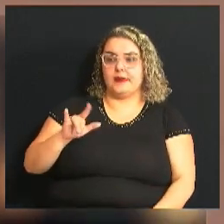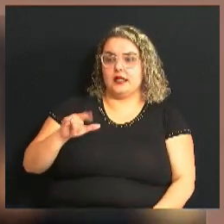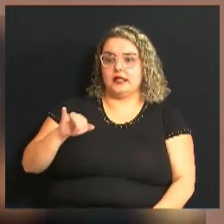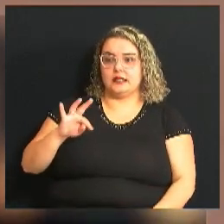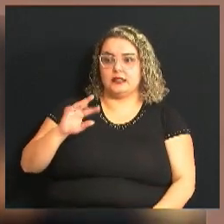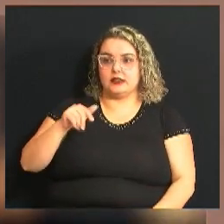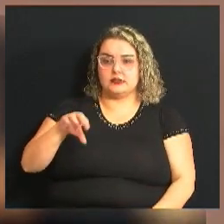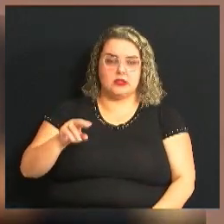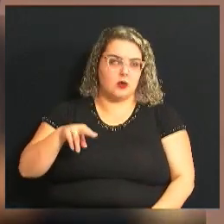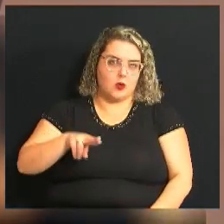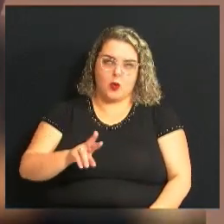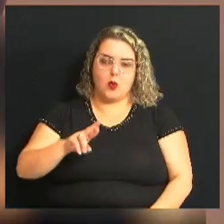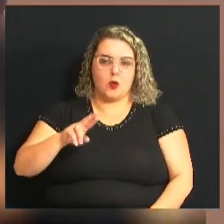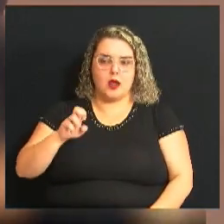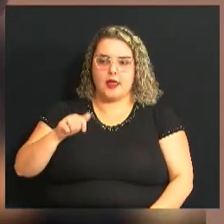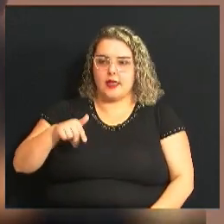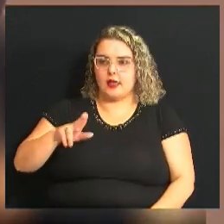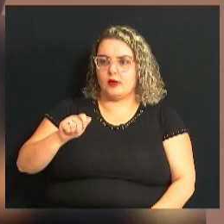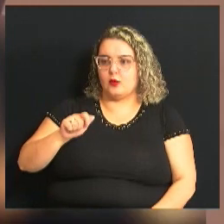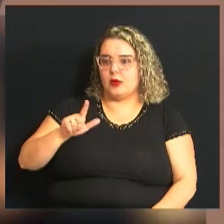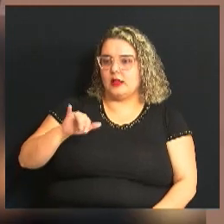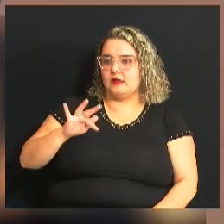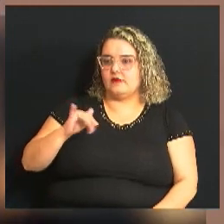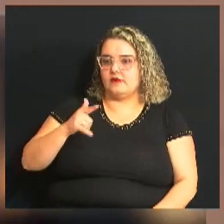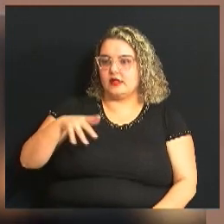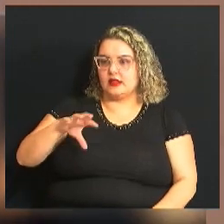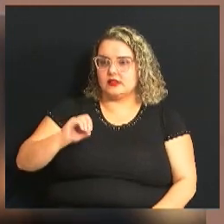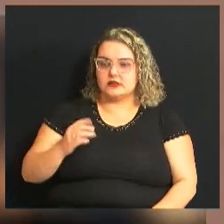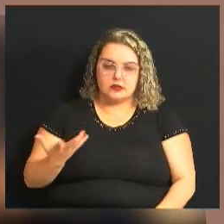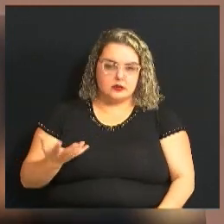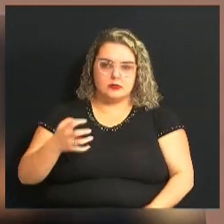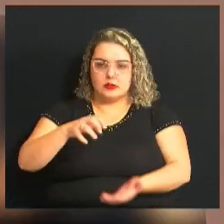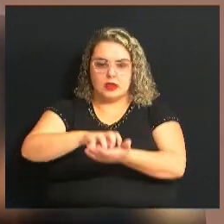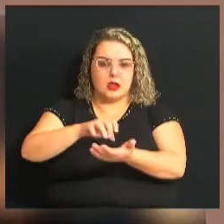nomeie, de edificações na área central, se não se falar